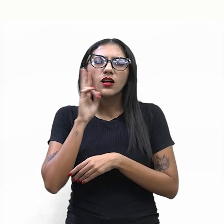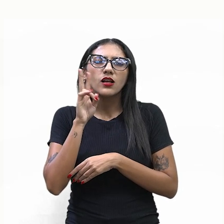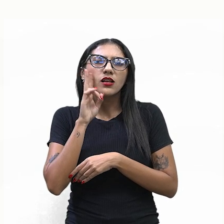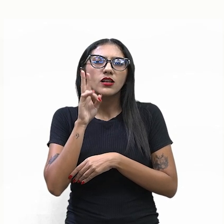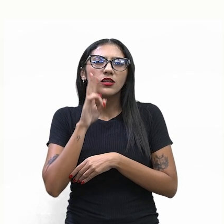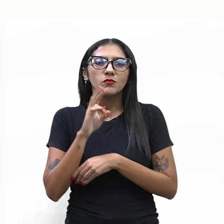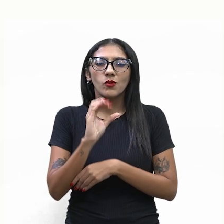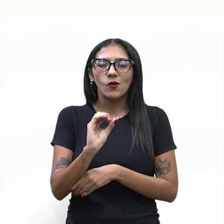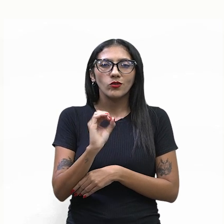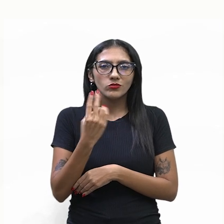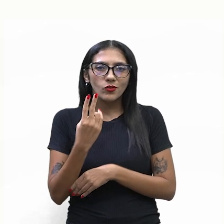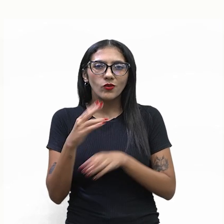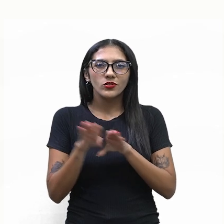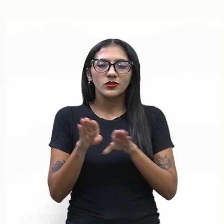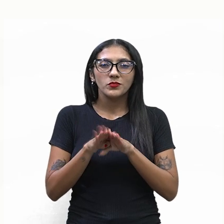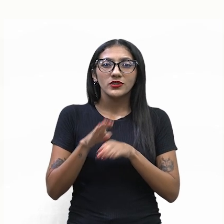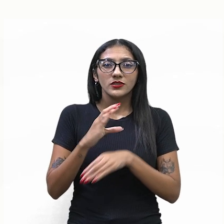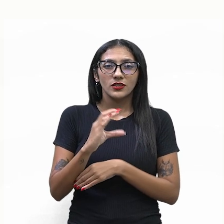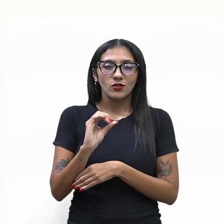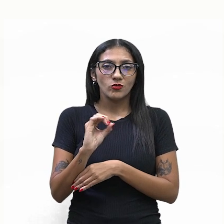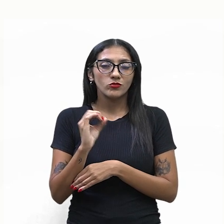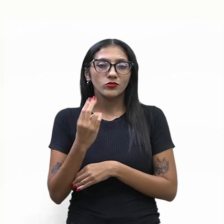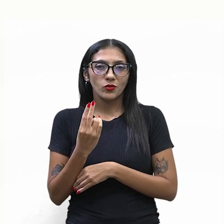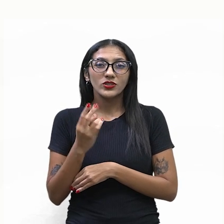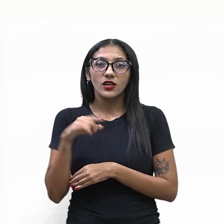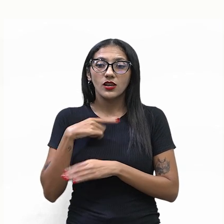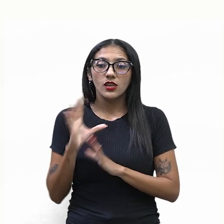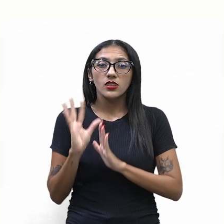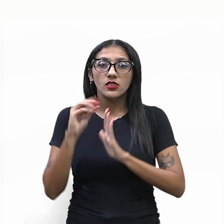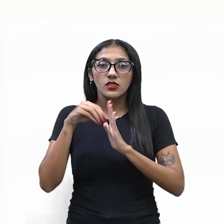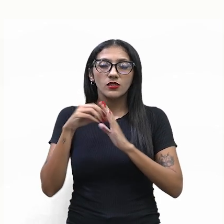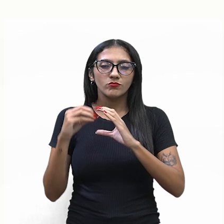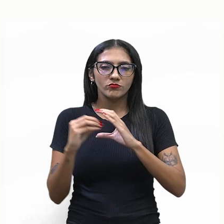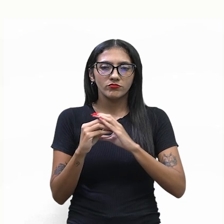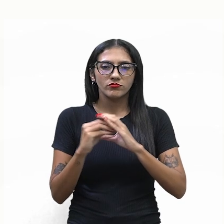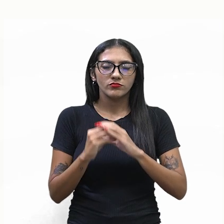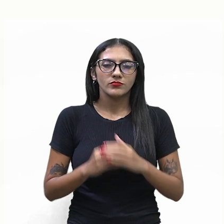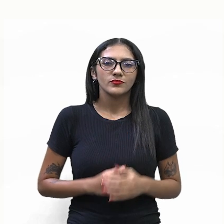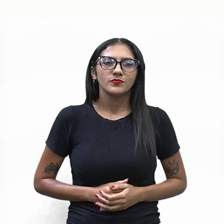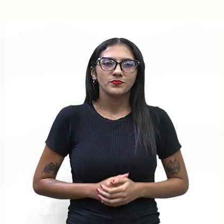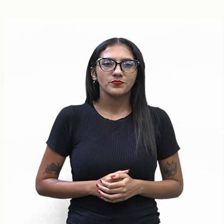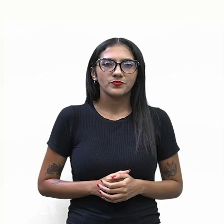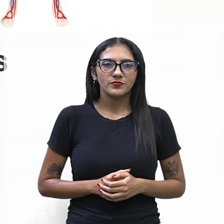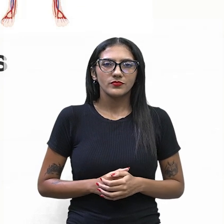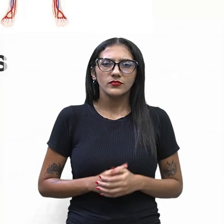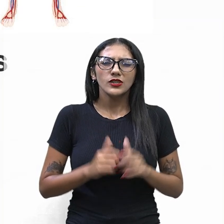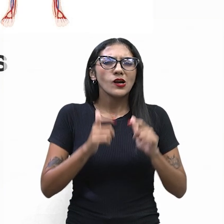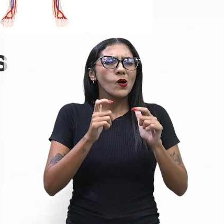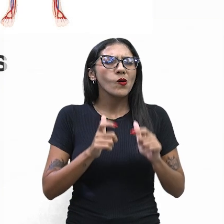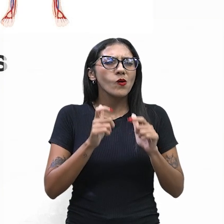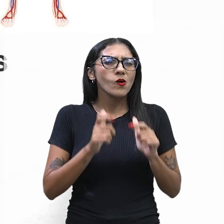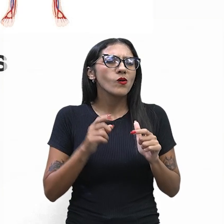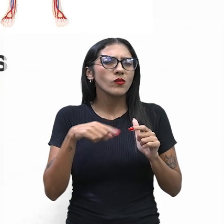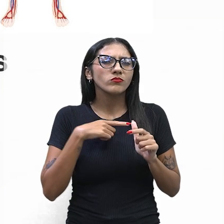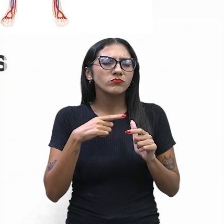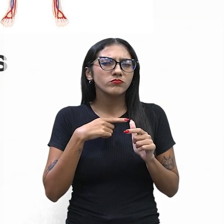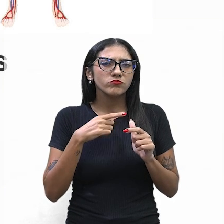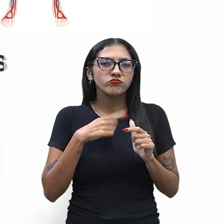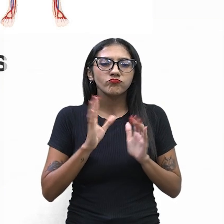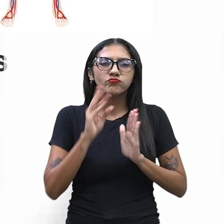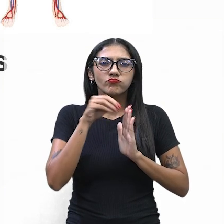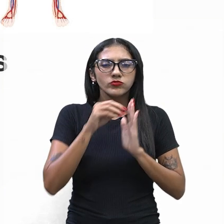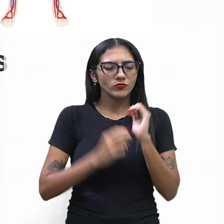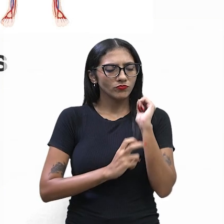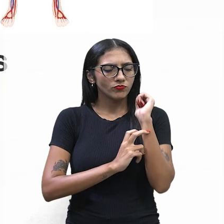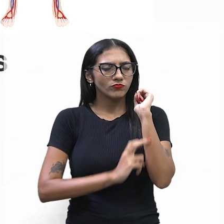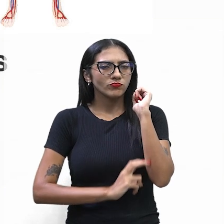falamos, oxigênio e gás carbônico, tá? Bom, por onde esse sangue vai percorrer? Ele vai percorrer dentro dos vasos